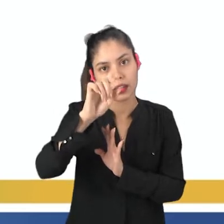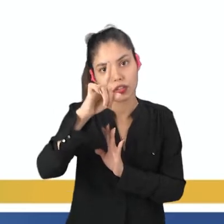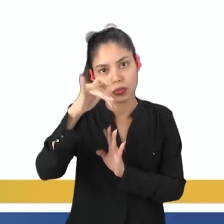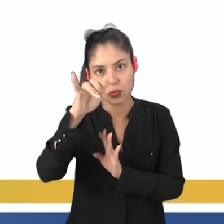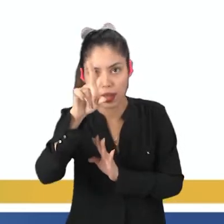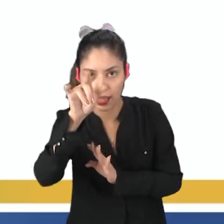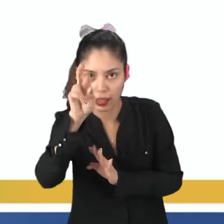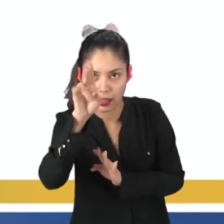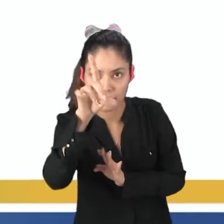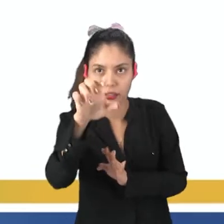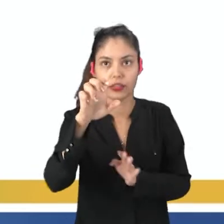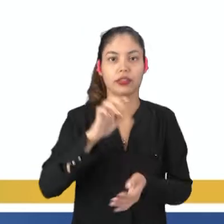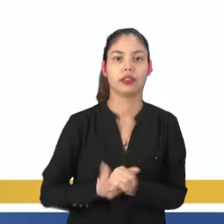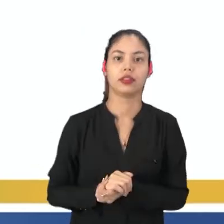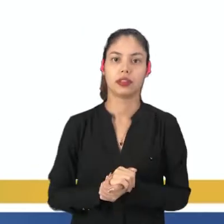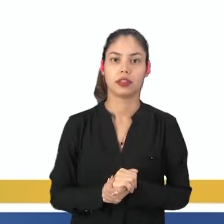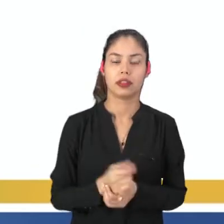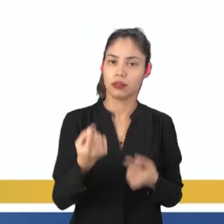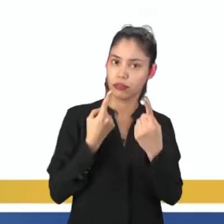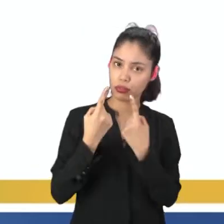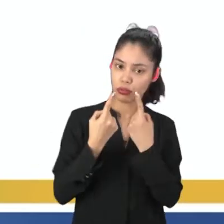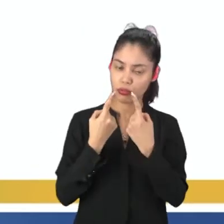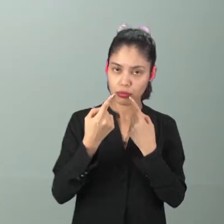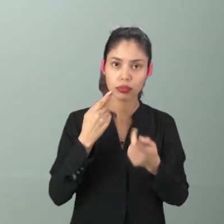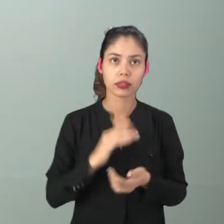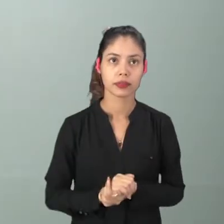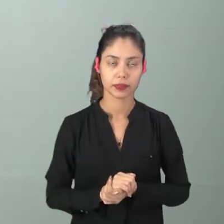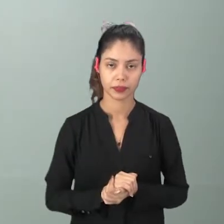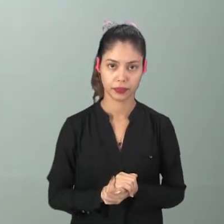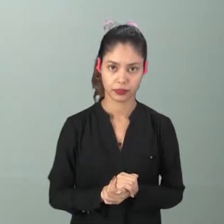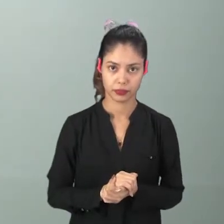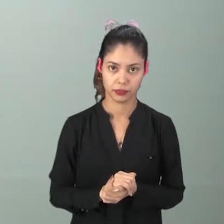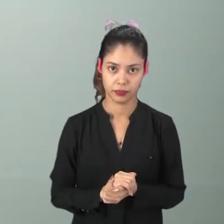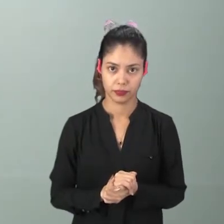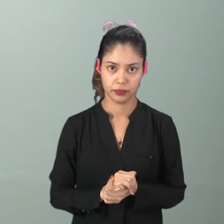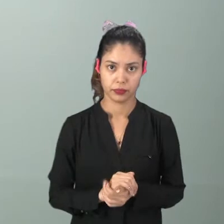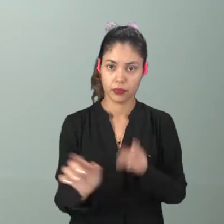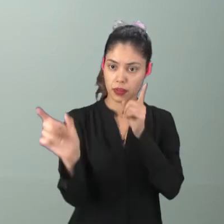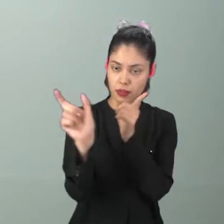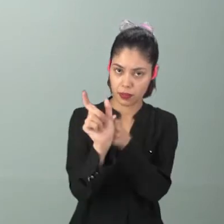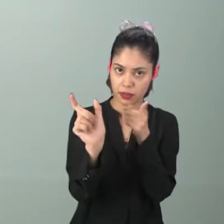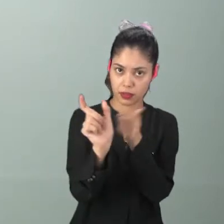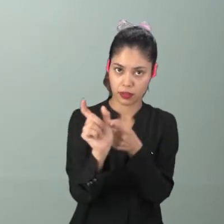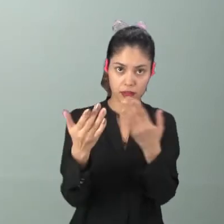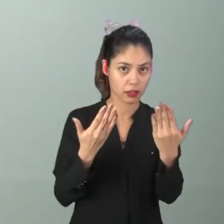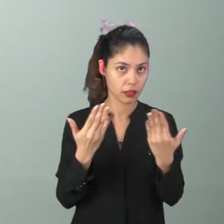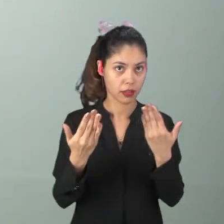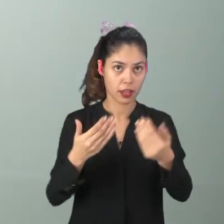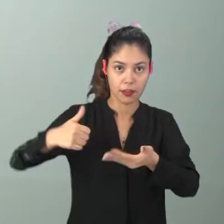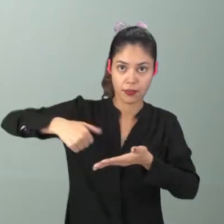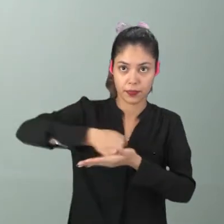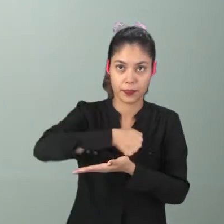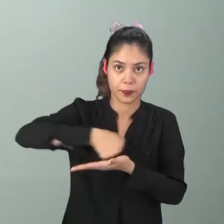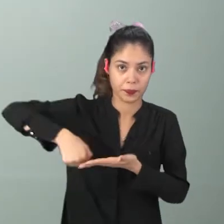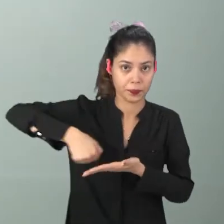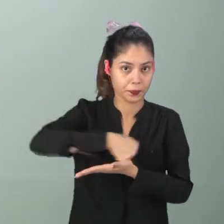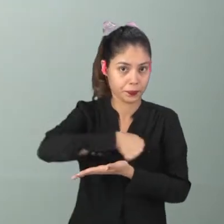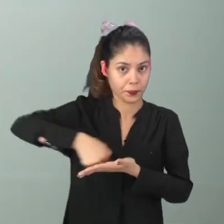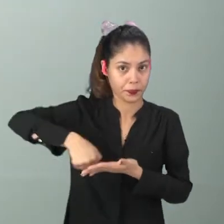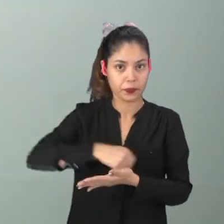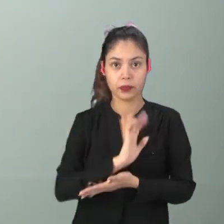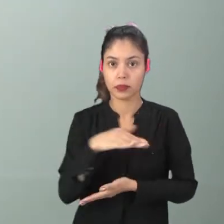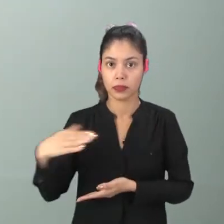trocadilho, com um discurso com as palavras relacionadas a ferro de passar.